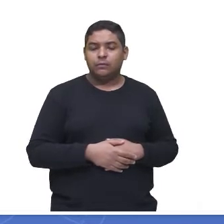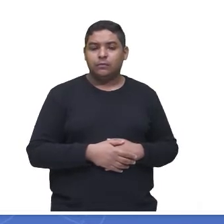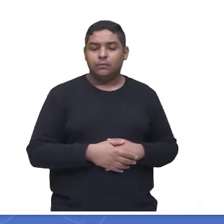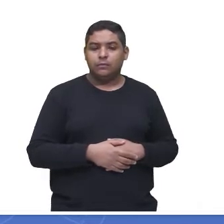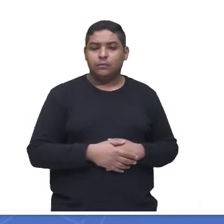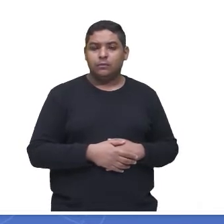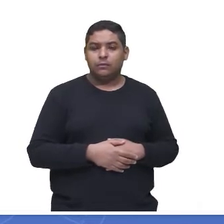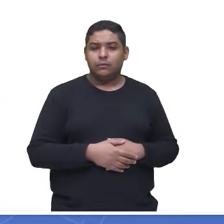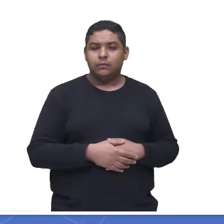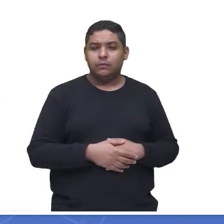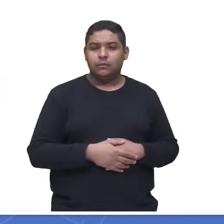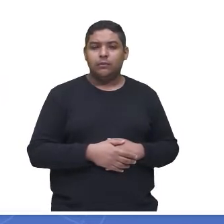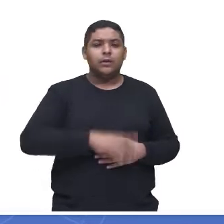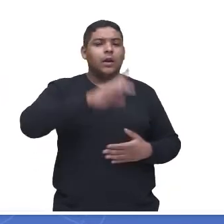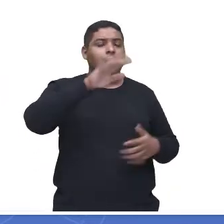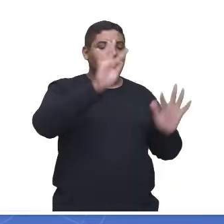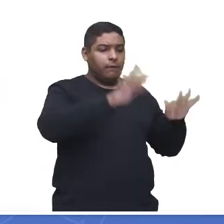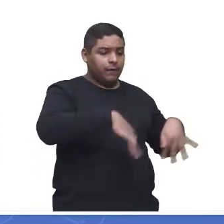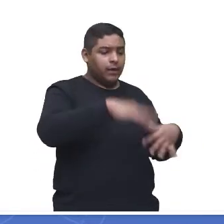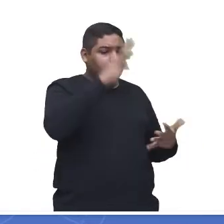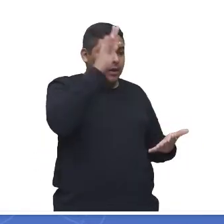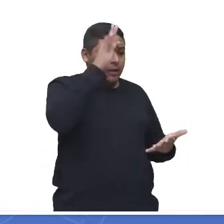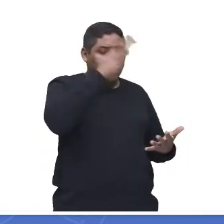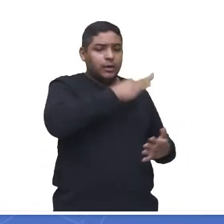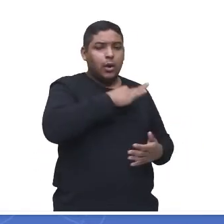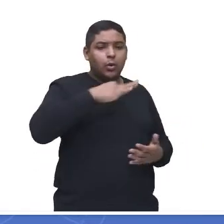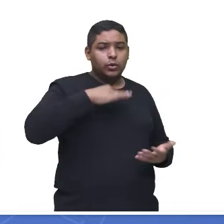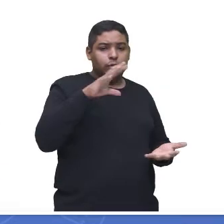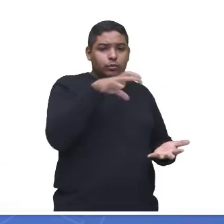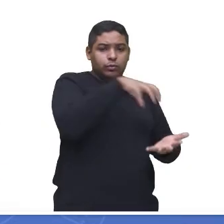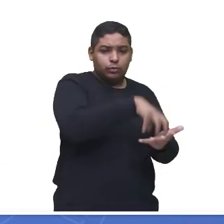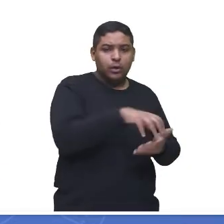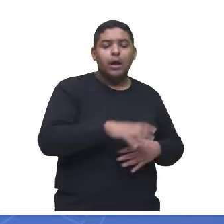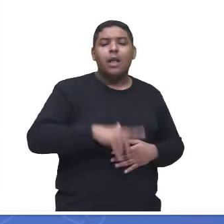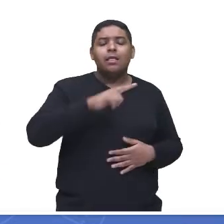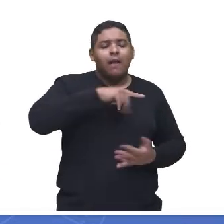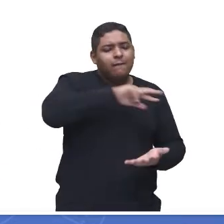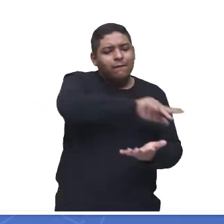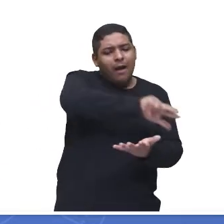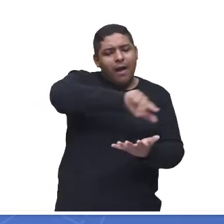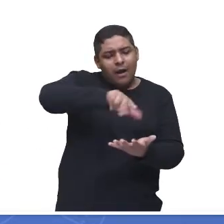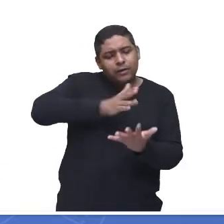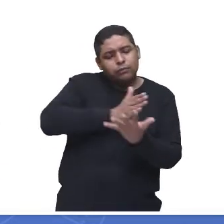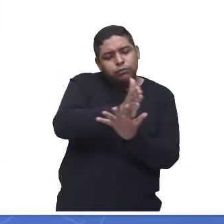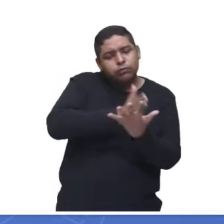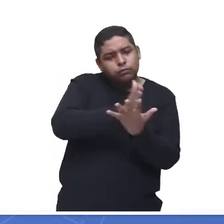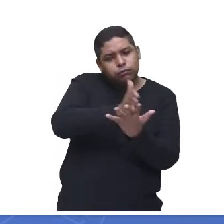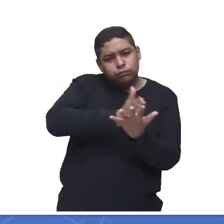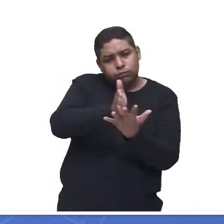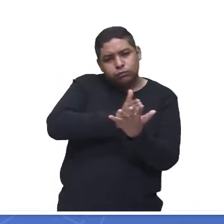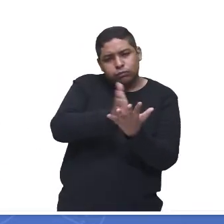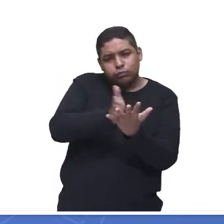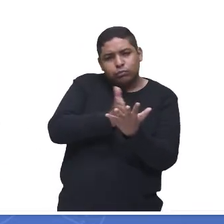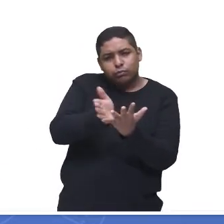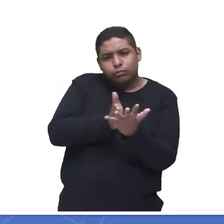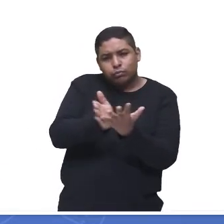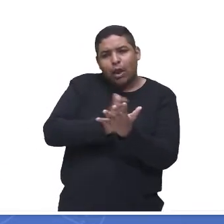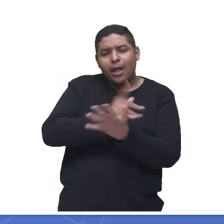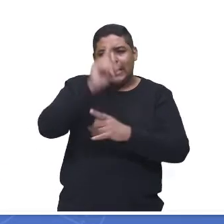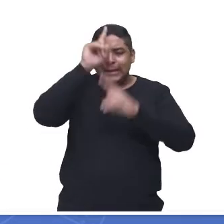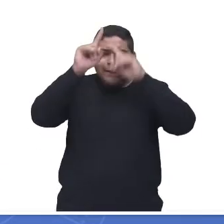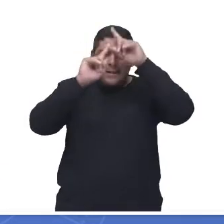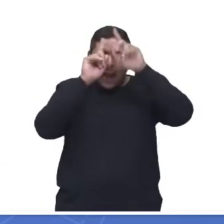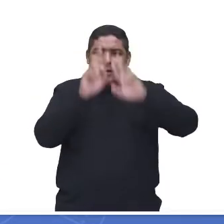centro. Então, pessoal, então é isso. Então, aí vai surgir várias correntes, né? Aí vai surgir várias